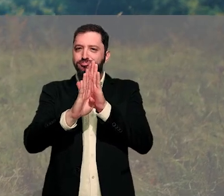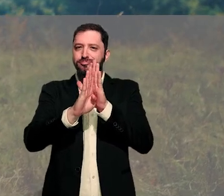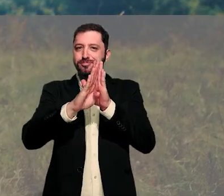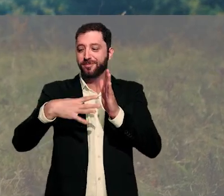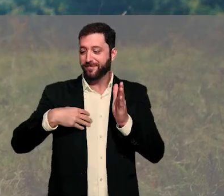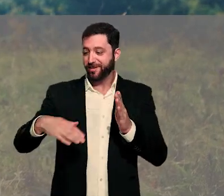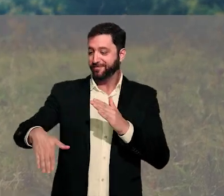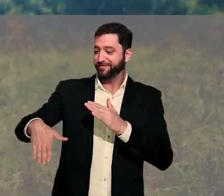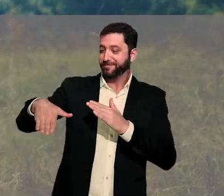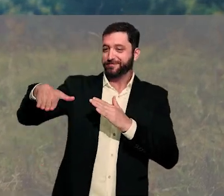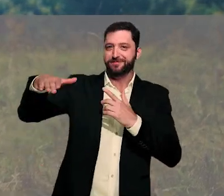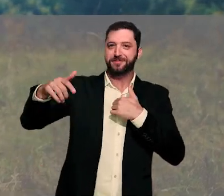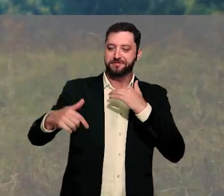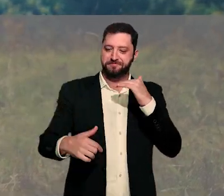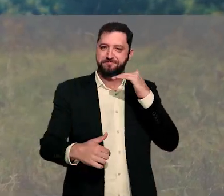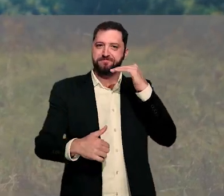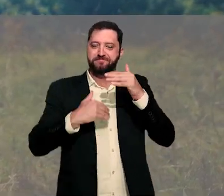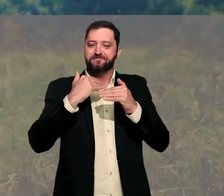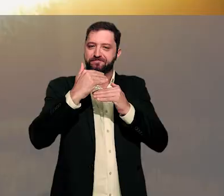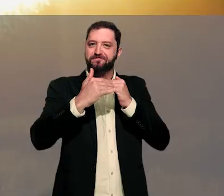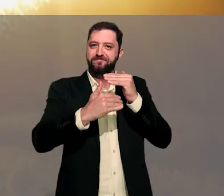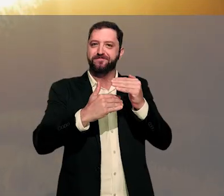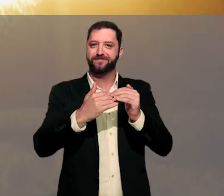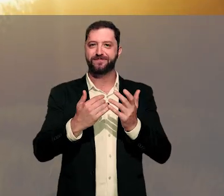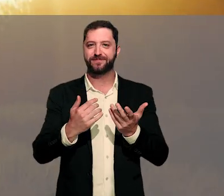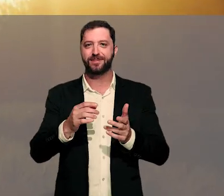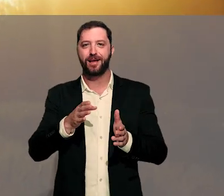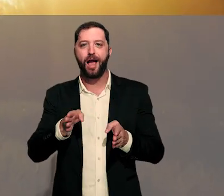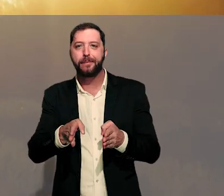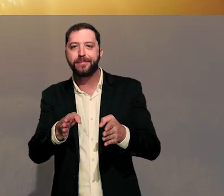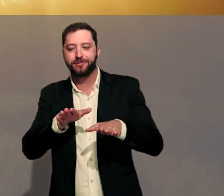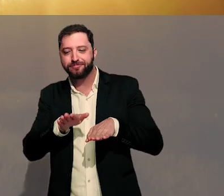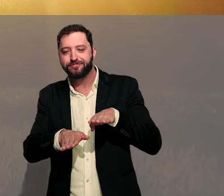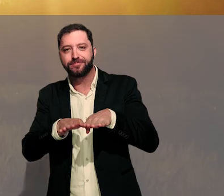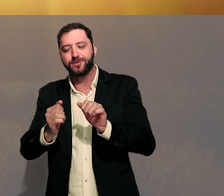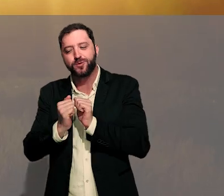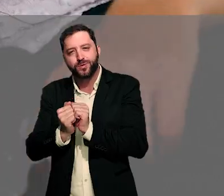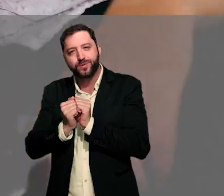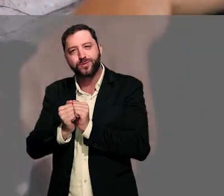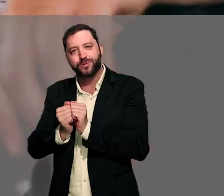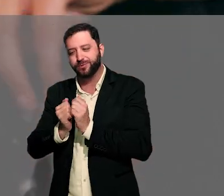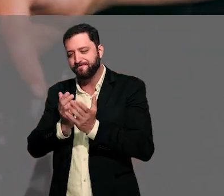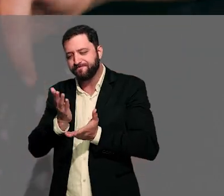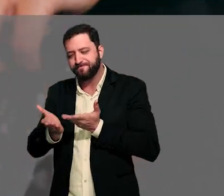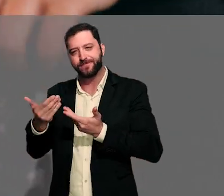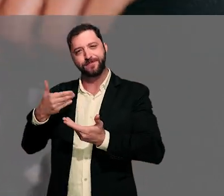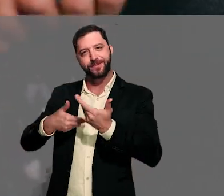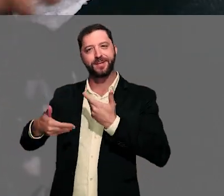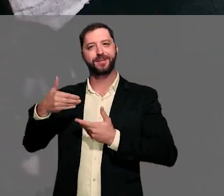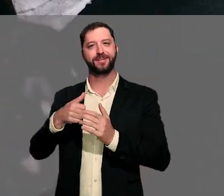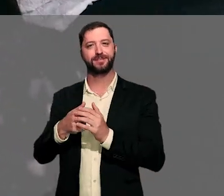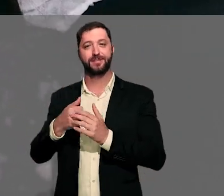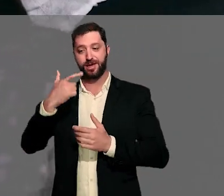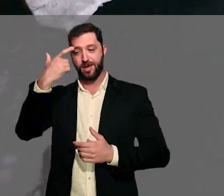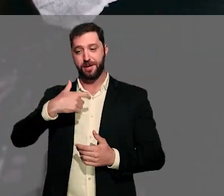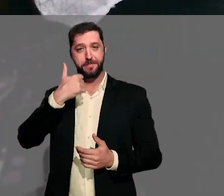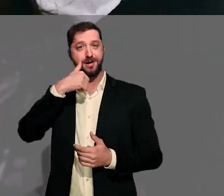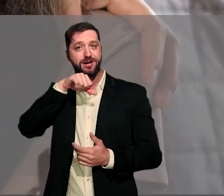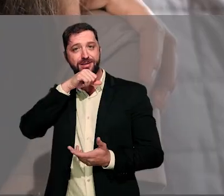os seus filhos e por eles, a cada passo do caminho. Ser mãe é